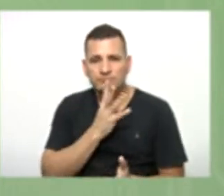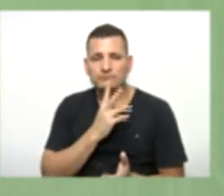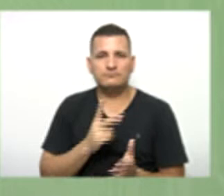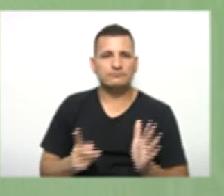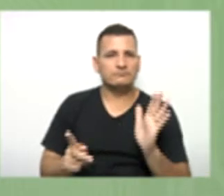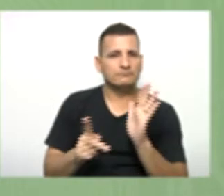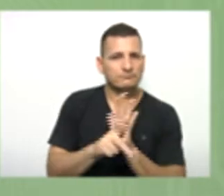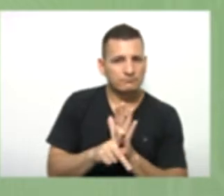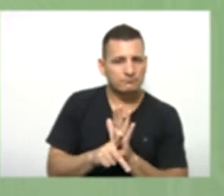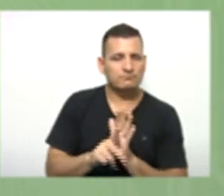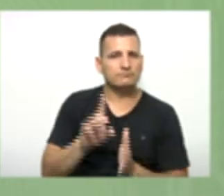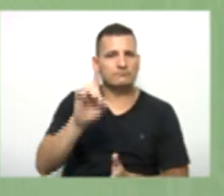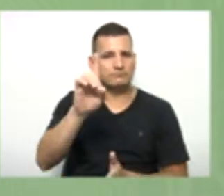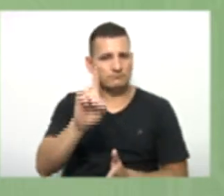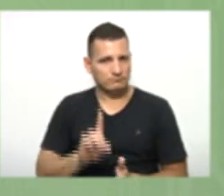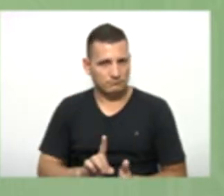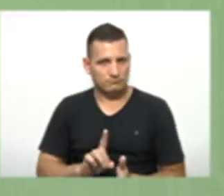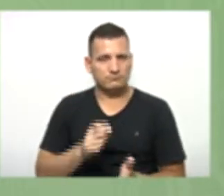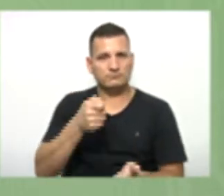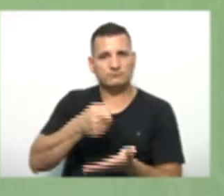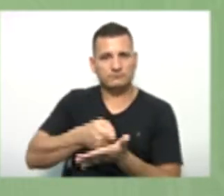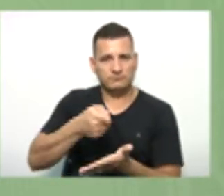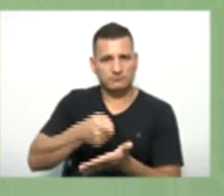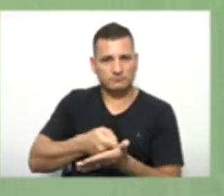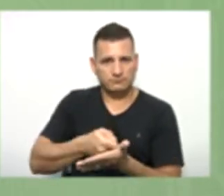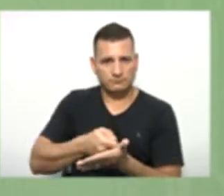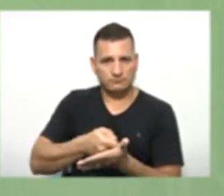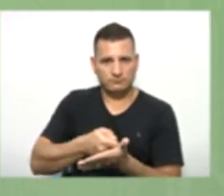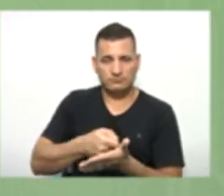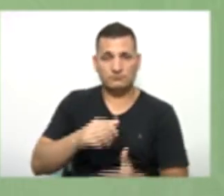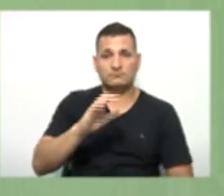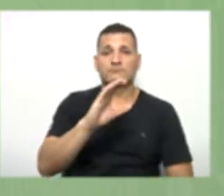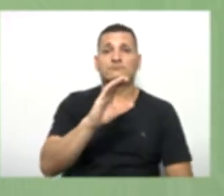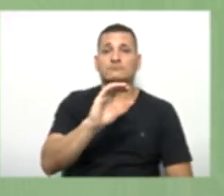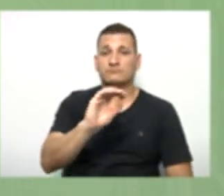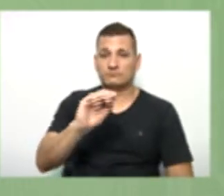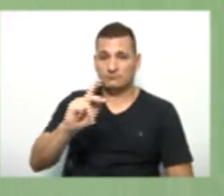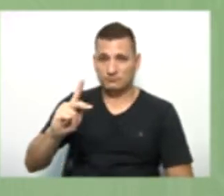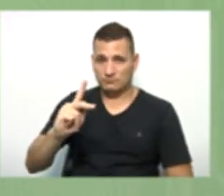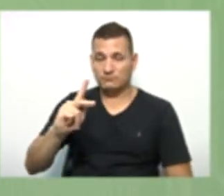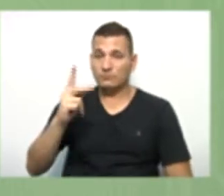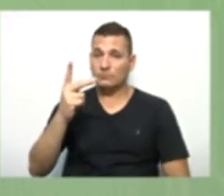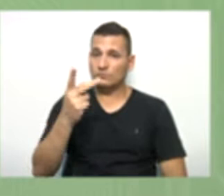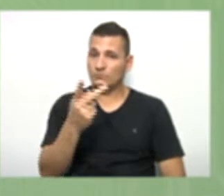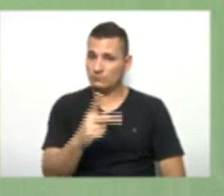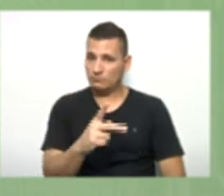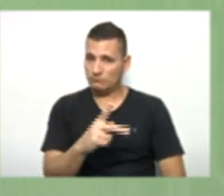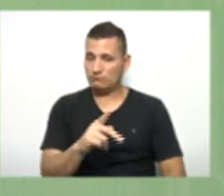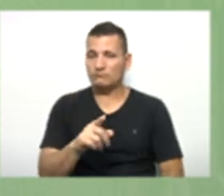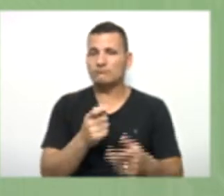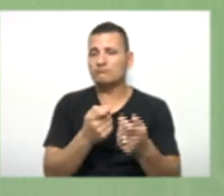e obrigações de uma sociedade cooperativa e suas operações próprias,